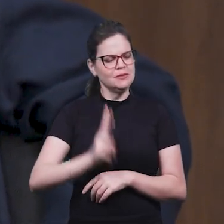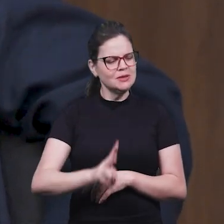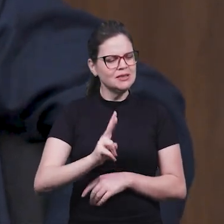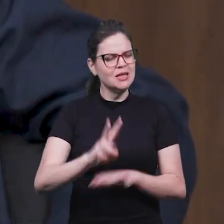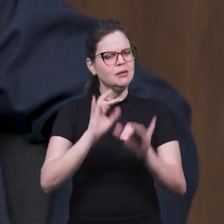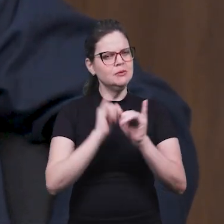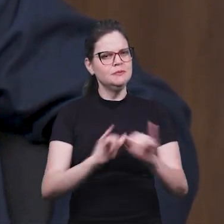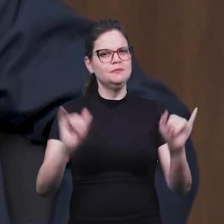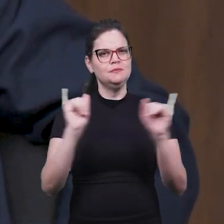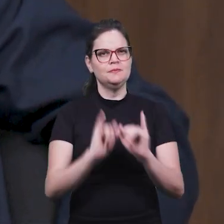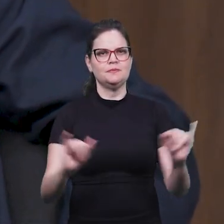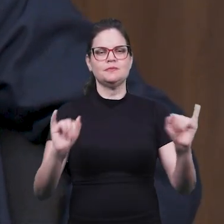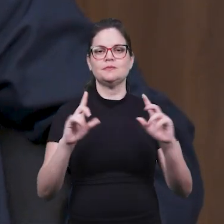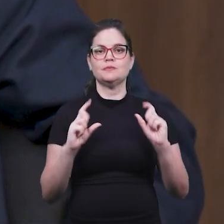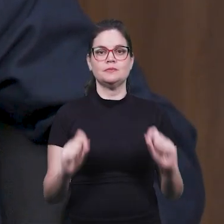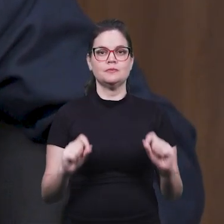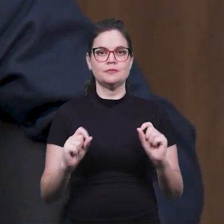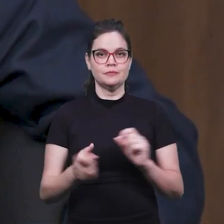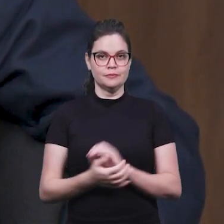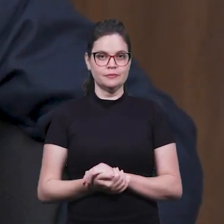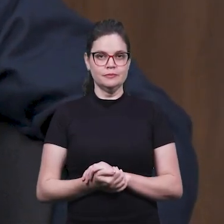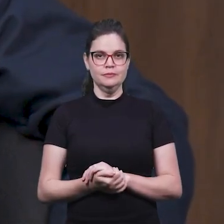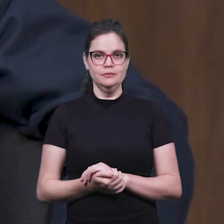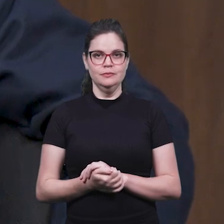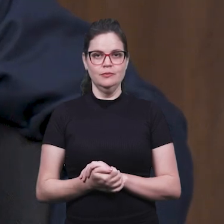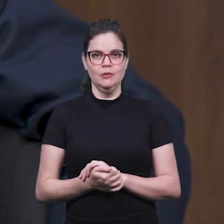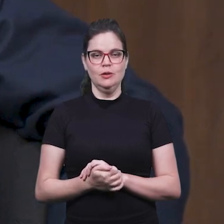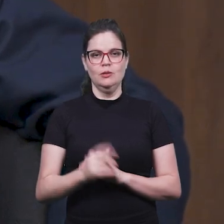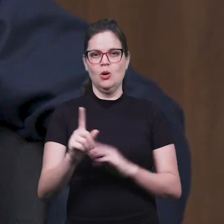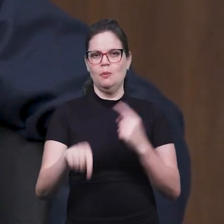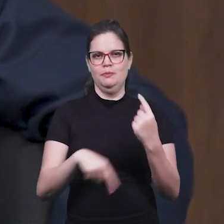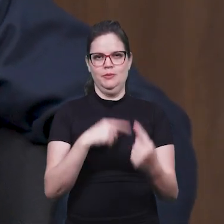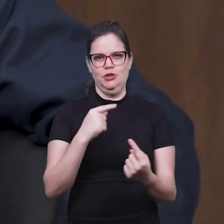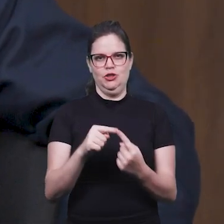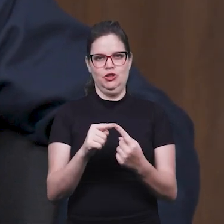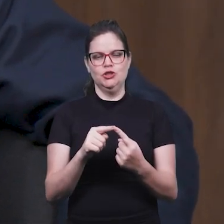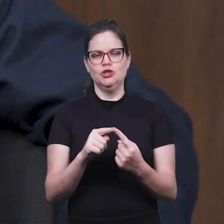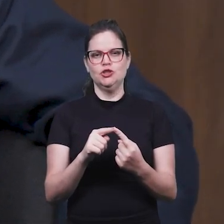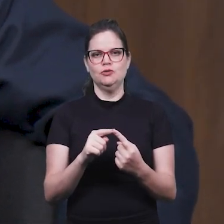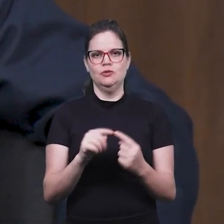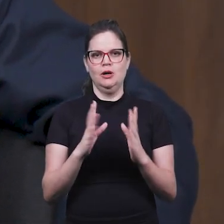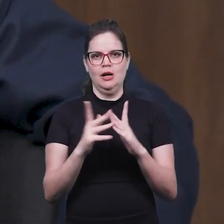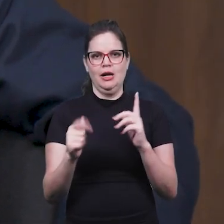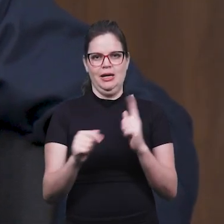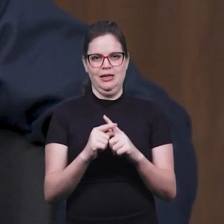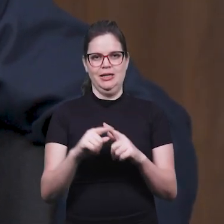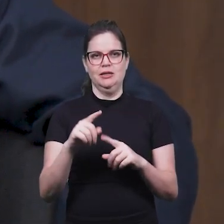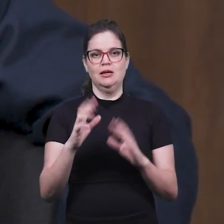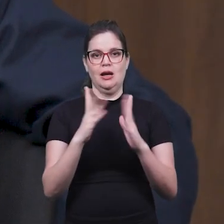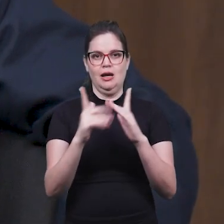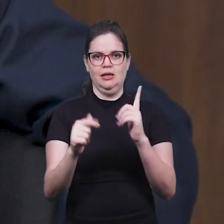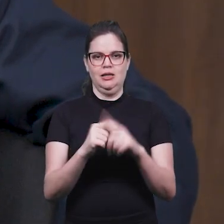mesmo, é que um dos objetivos, que a igreja tinha três frentes